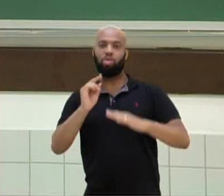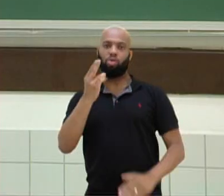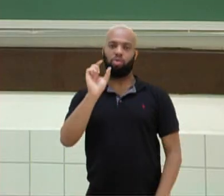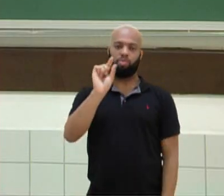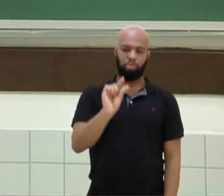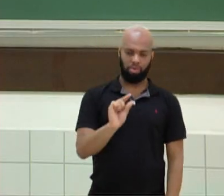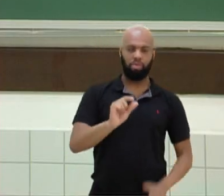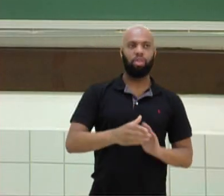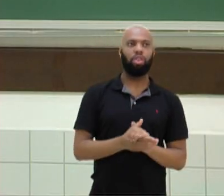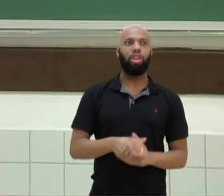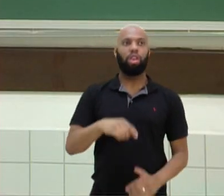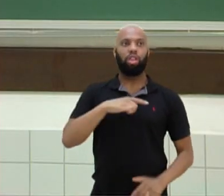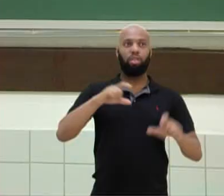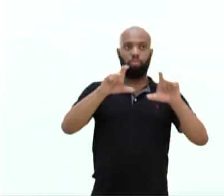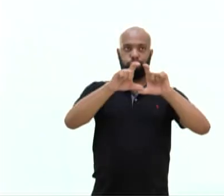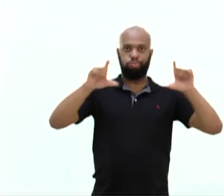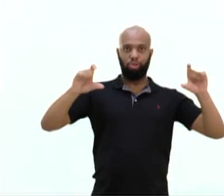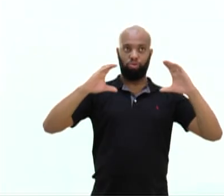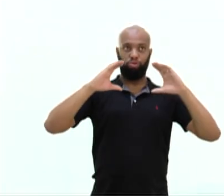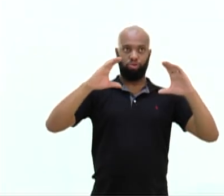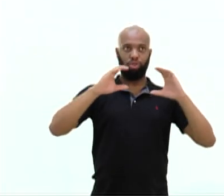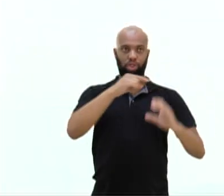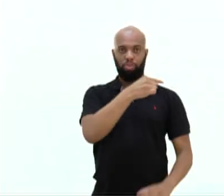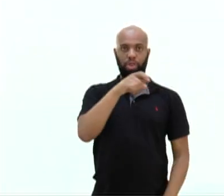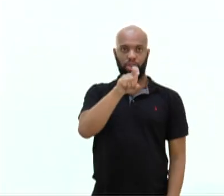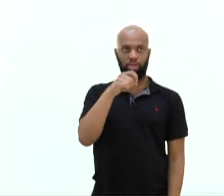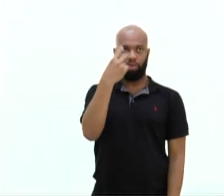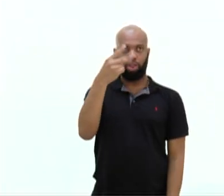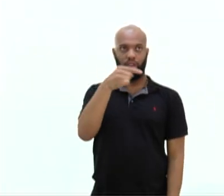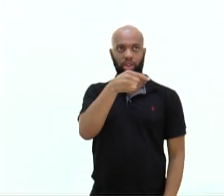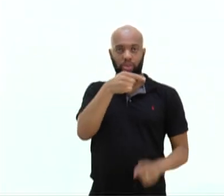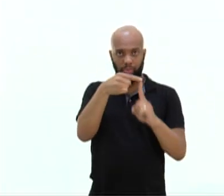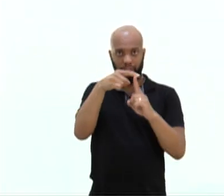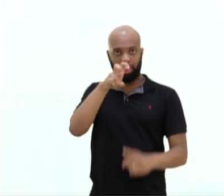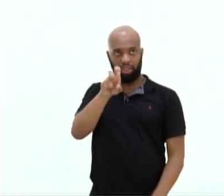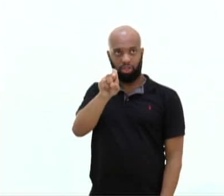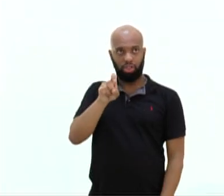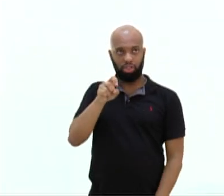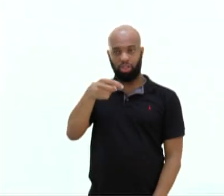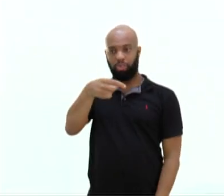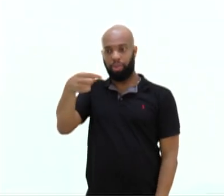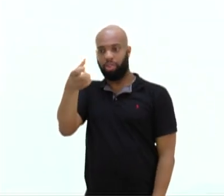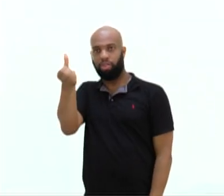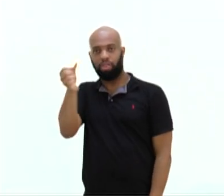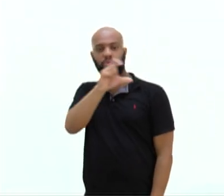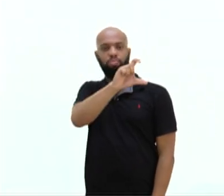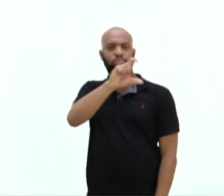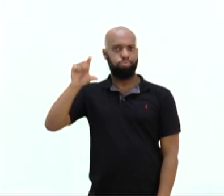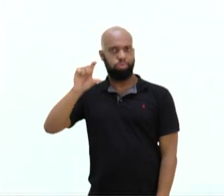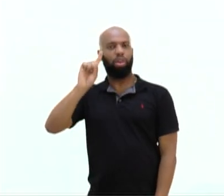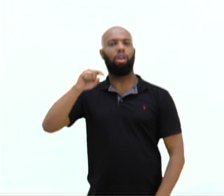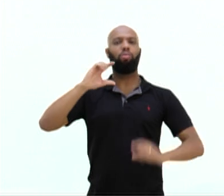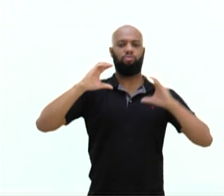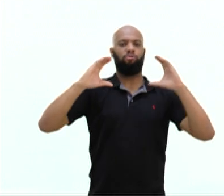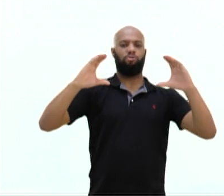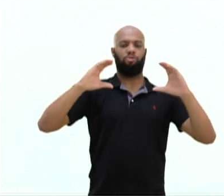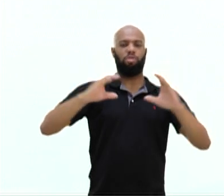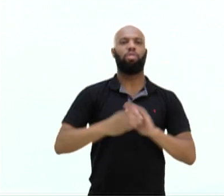Função dada aqui, menos x² mais 5x menos 6. Menos x² mais 5x menos